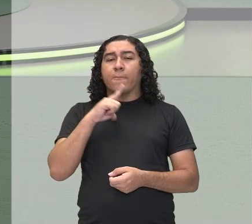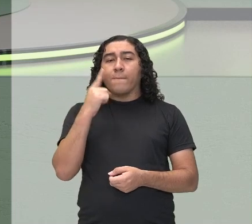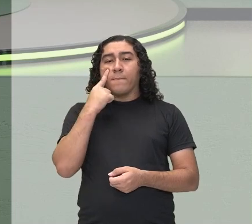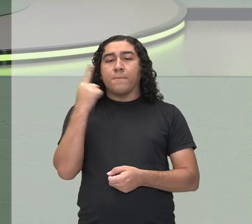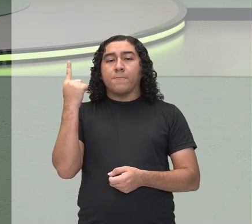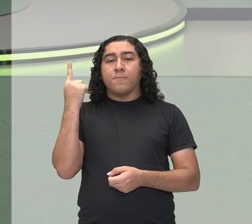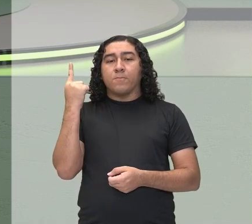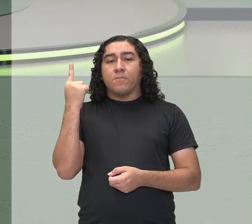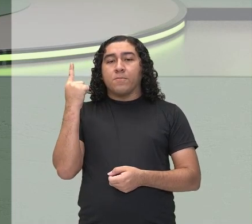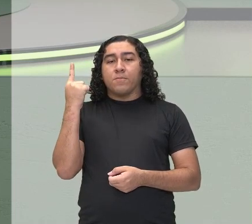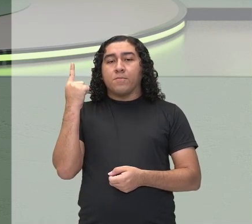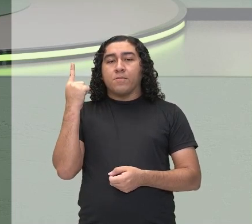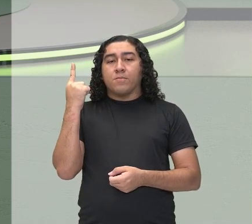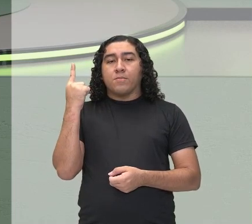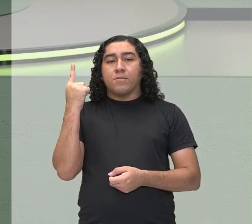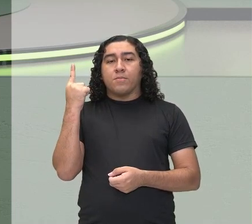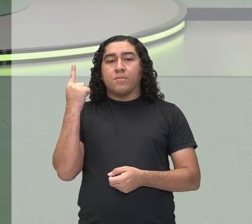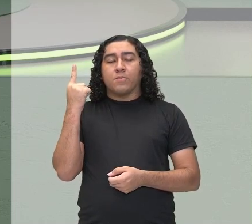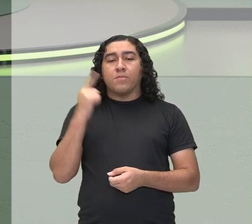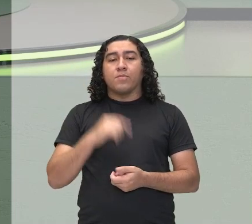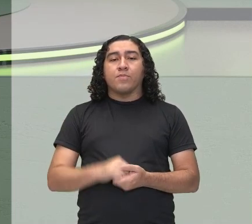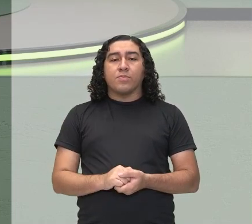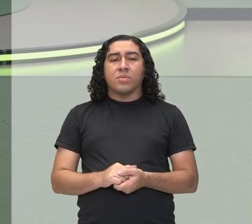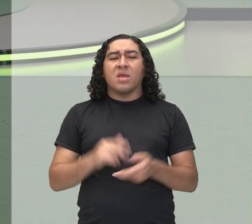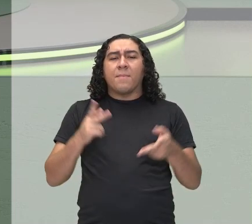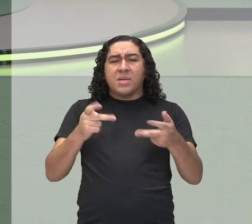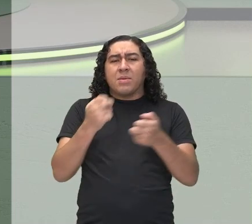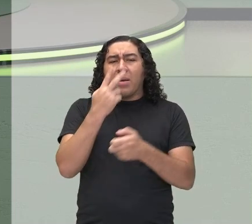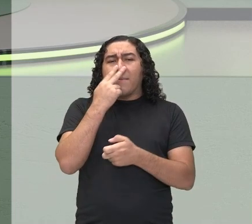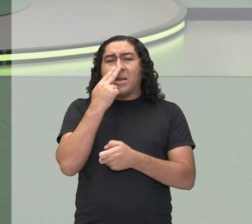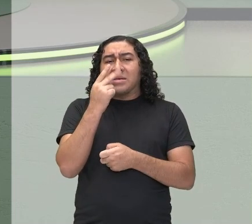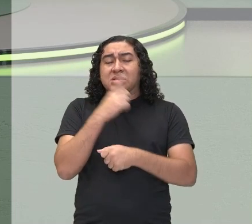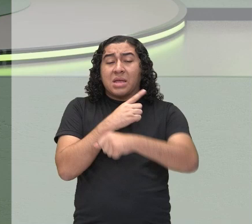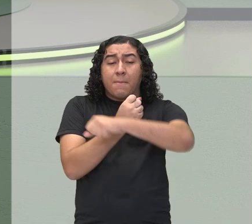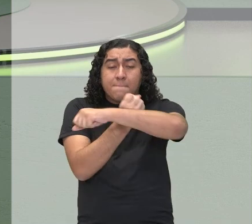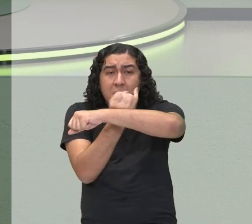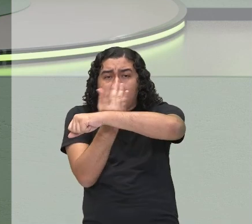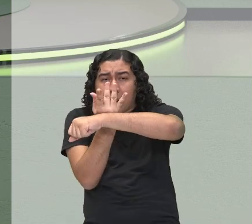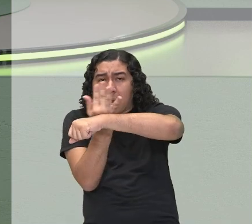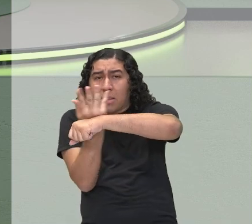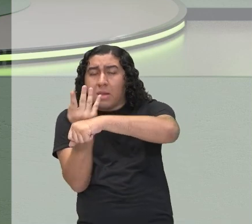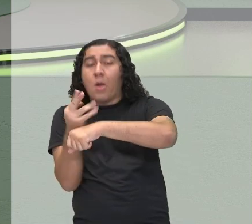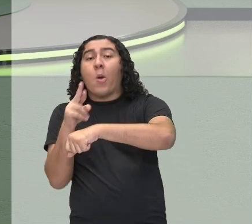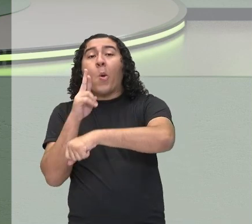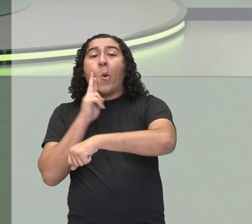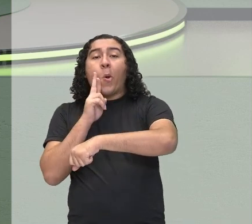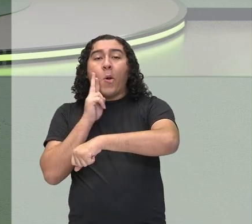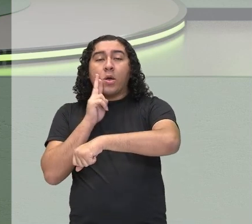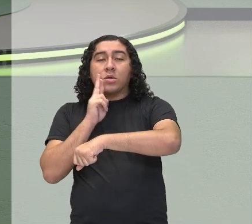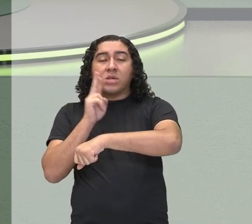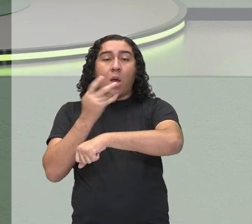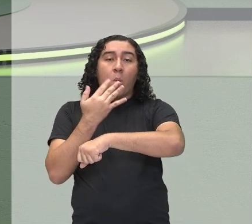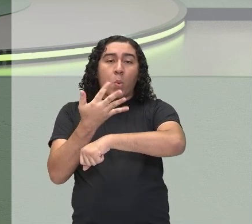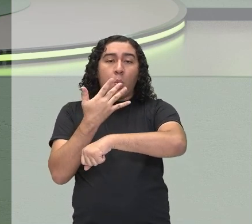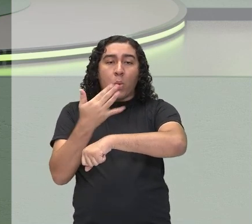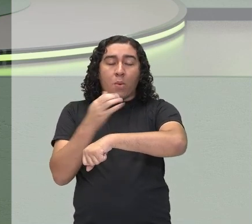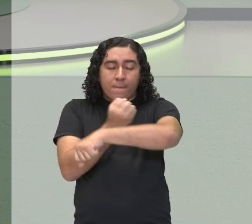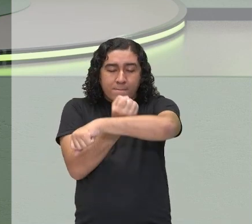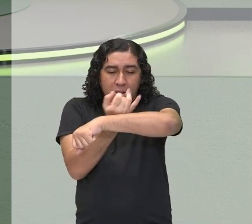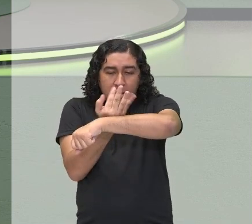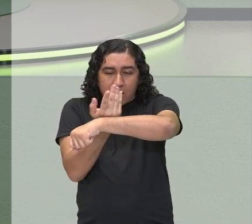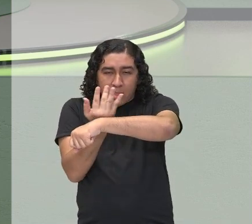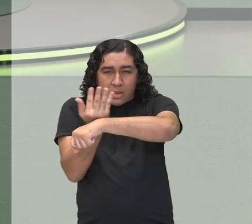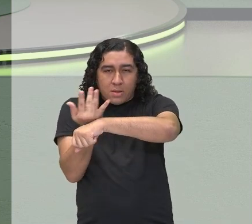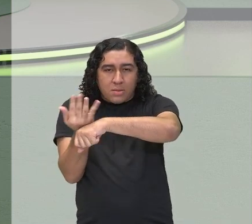As microvilosidades, observem como se fossem vários cílios ali em cima em rosa, tá? Essas microvilosidades estão